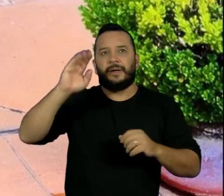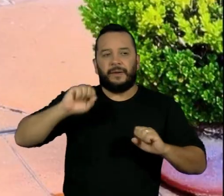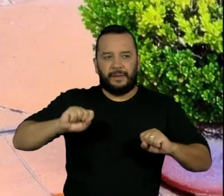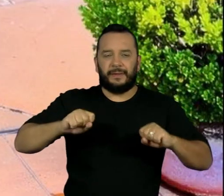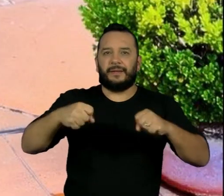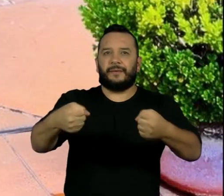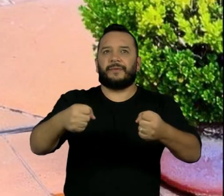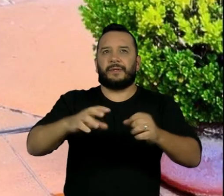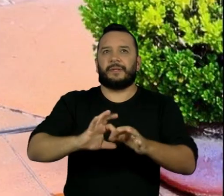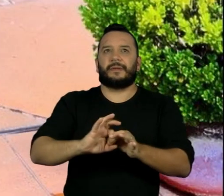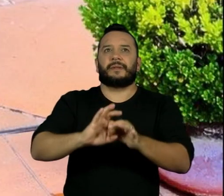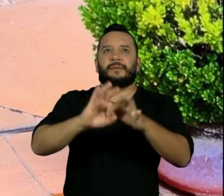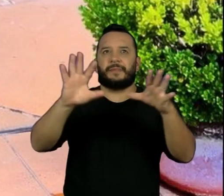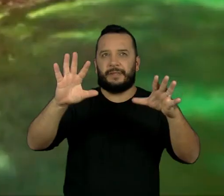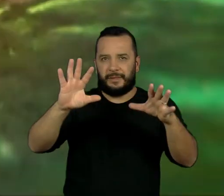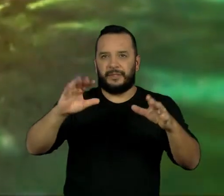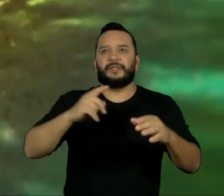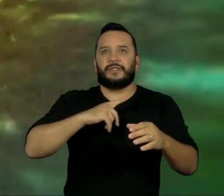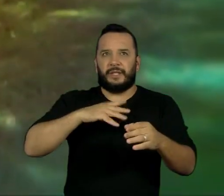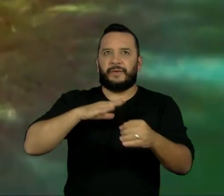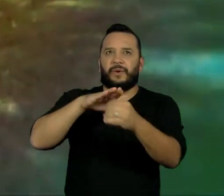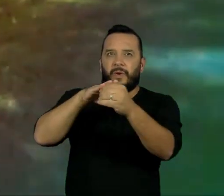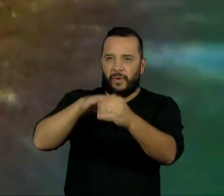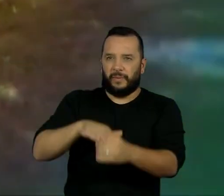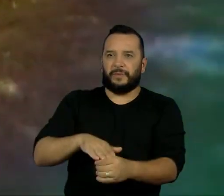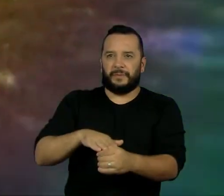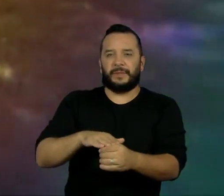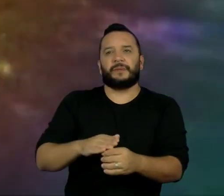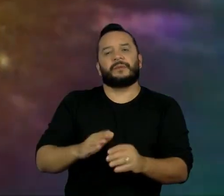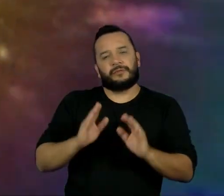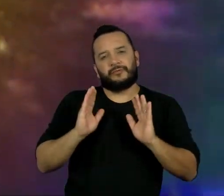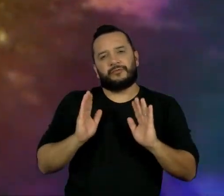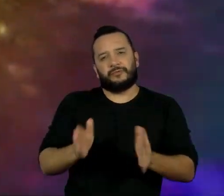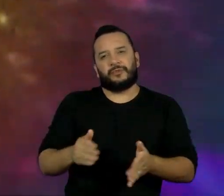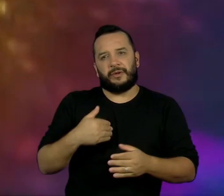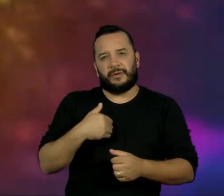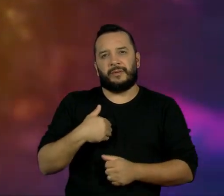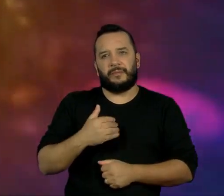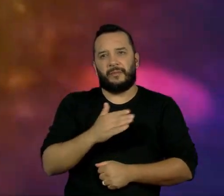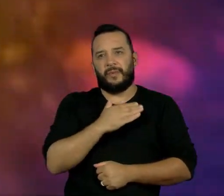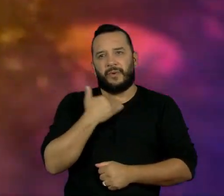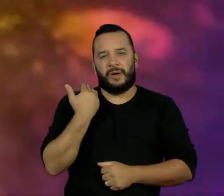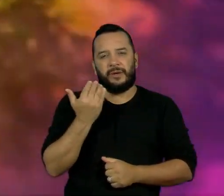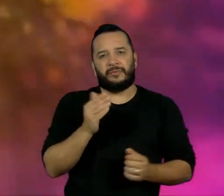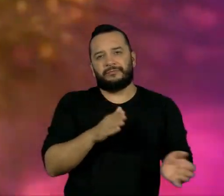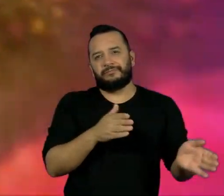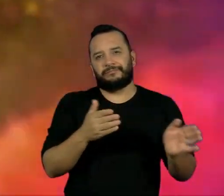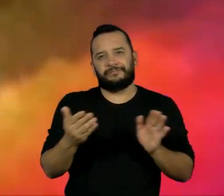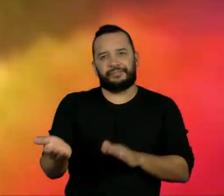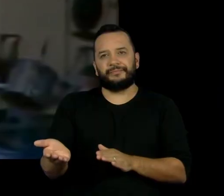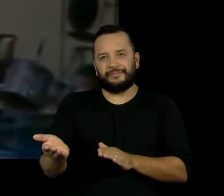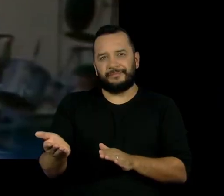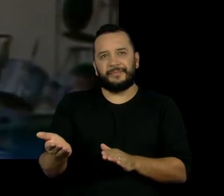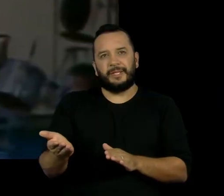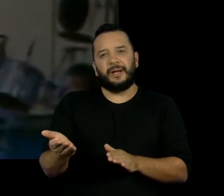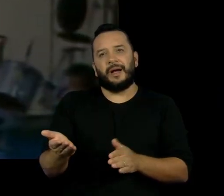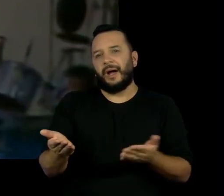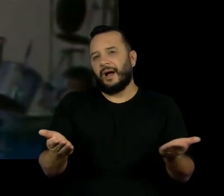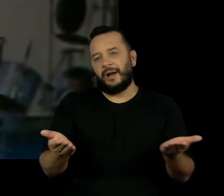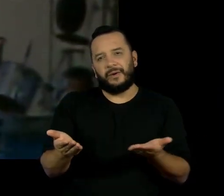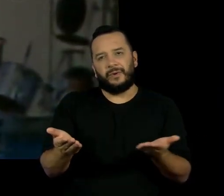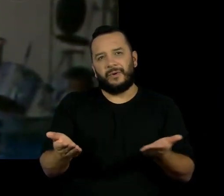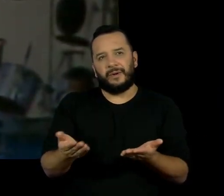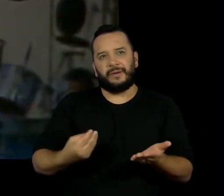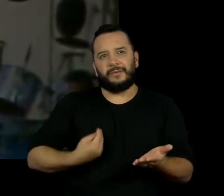e foi perseguida por isso, deixa o planeta Terra e fica para a eternidade. Se Deus quiser,